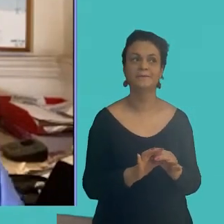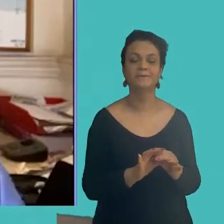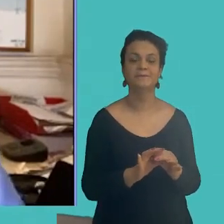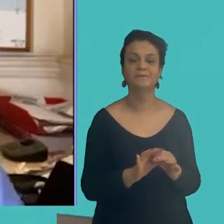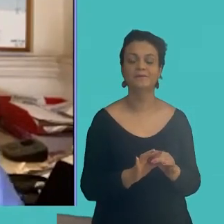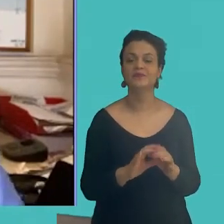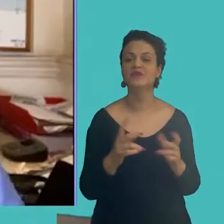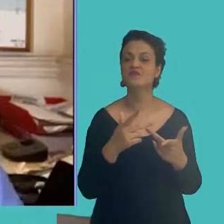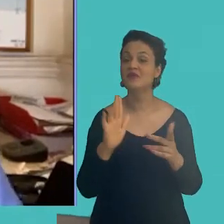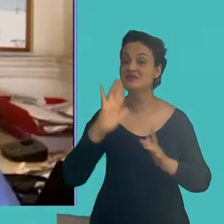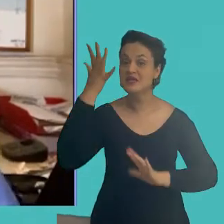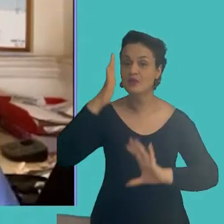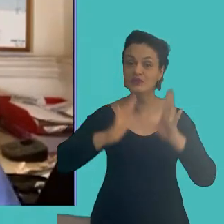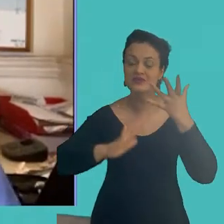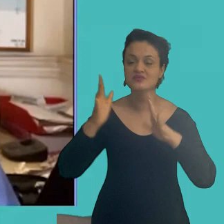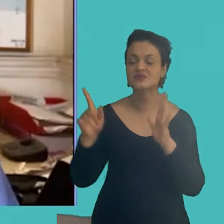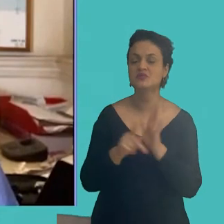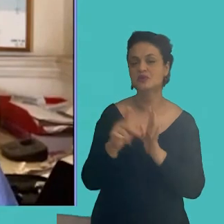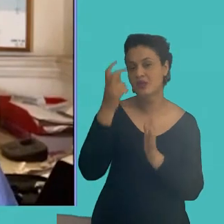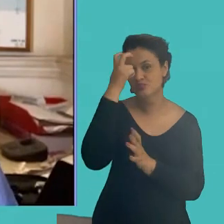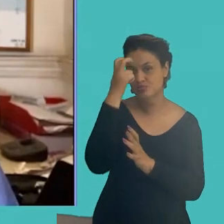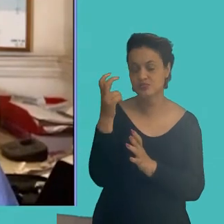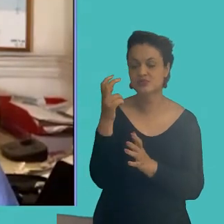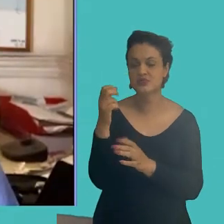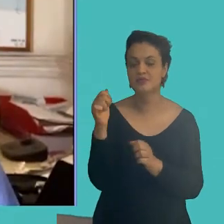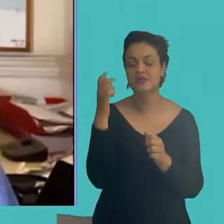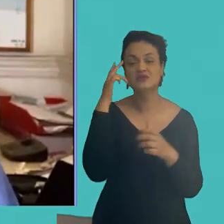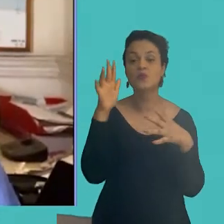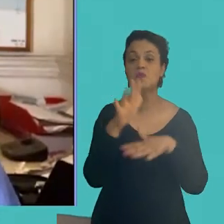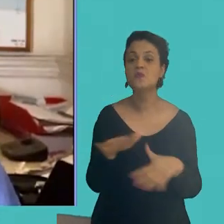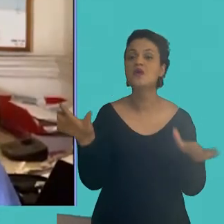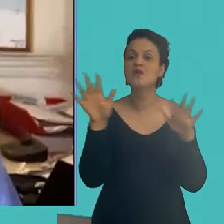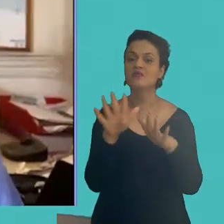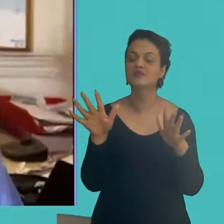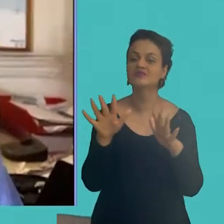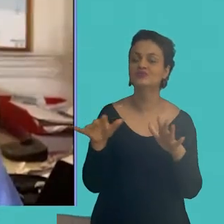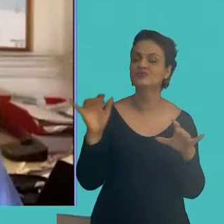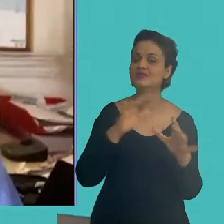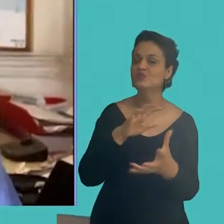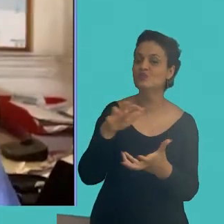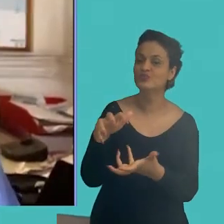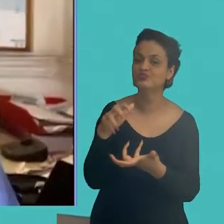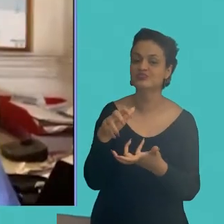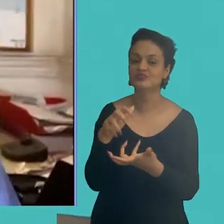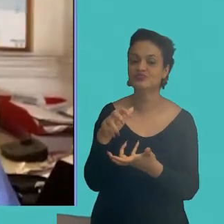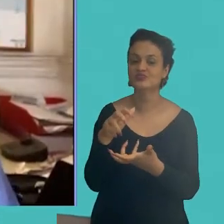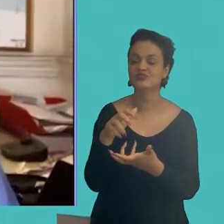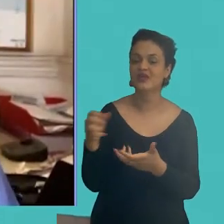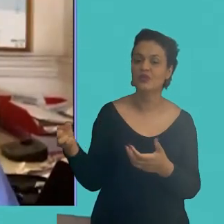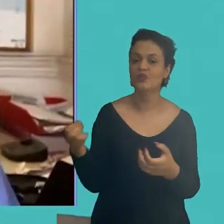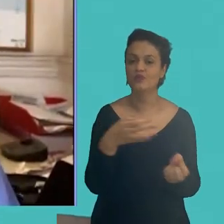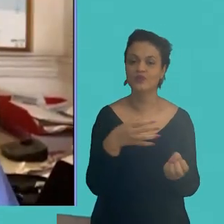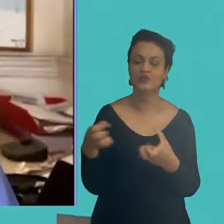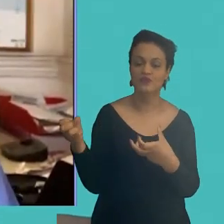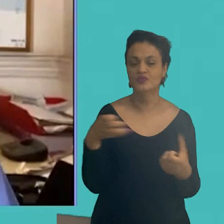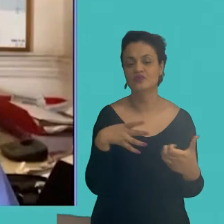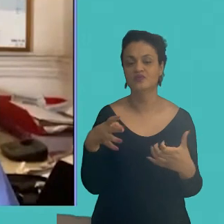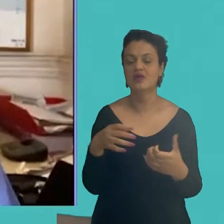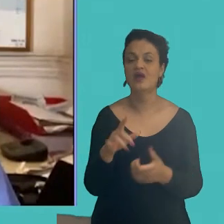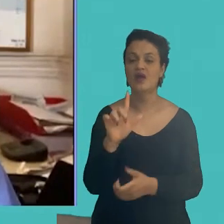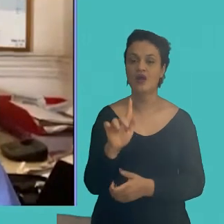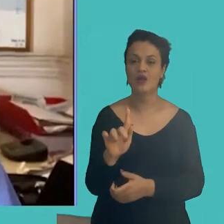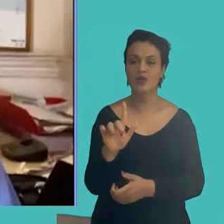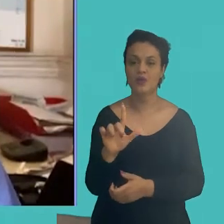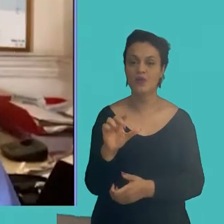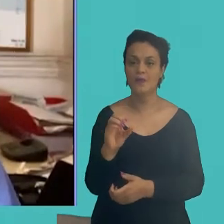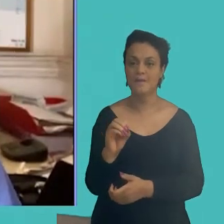acontecimentos culturais no sentido amplo desse mundo realmente novo, porque globalização não é novidade alguma,